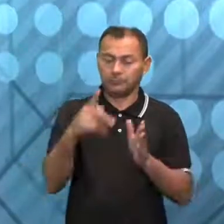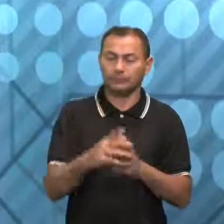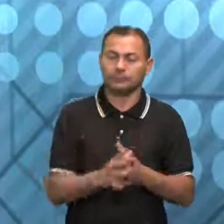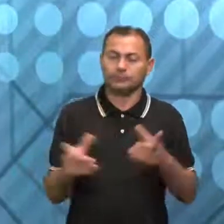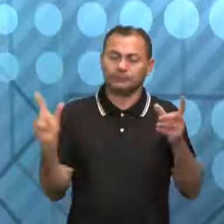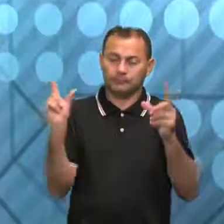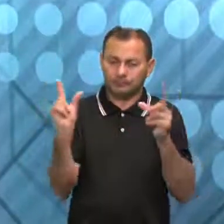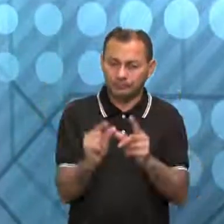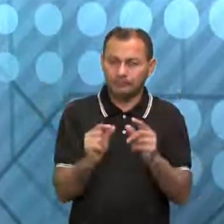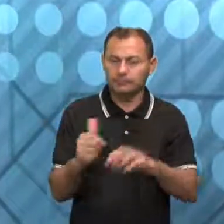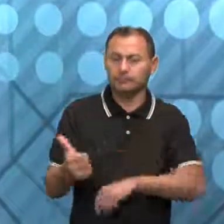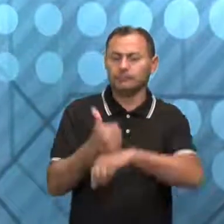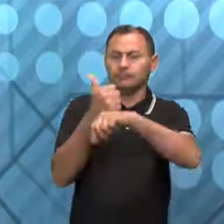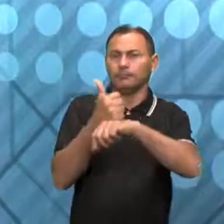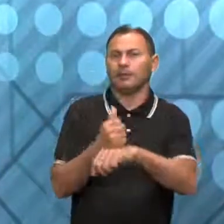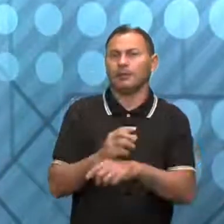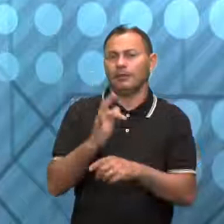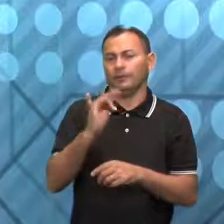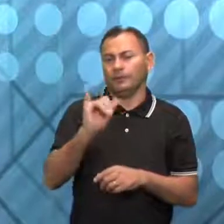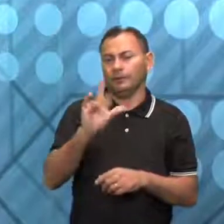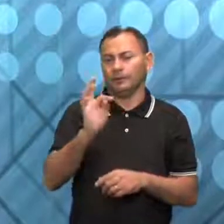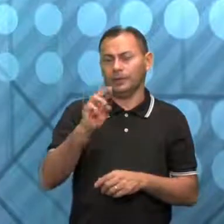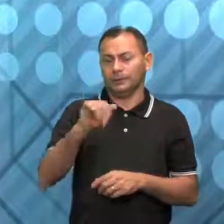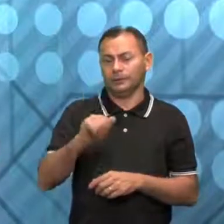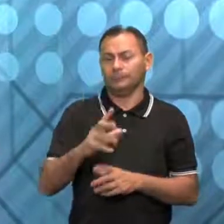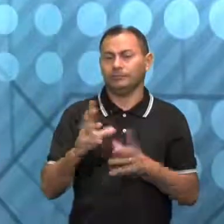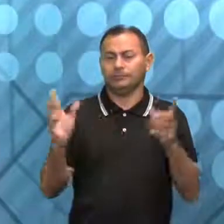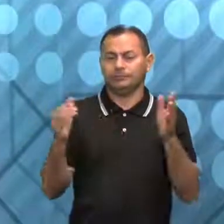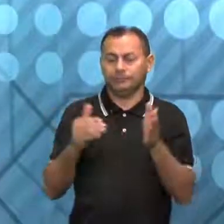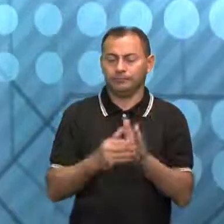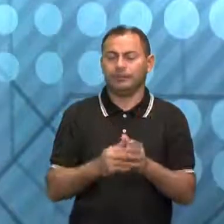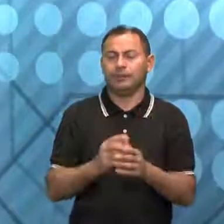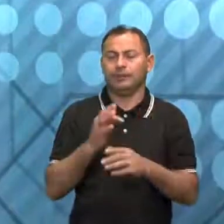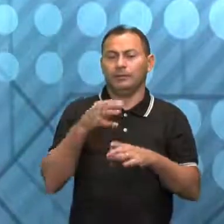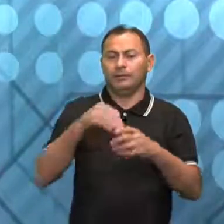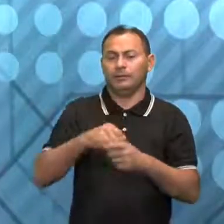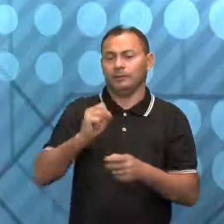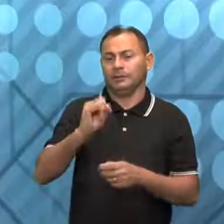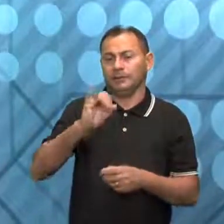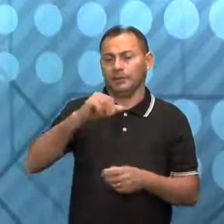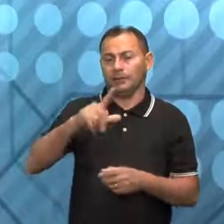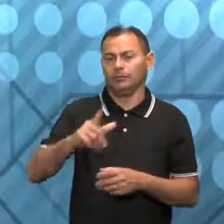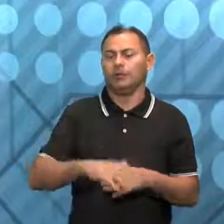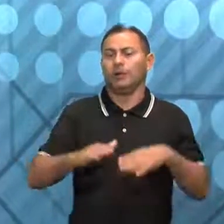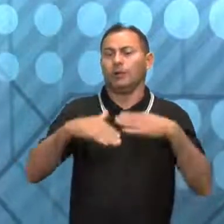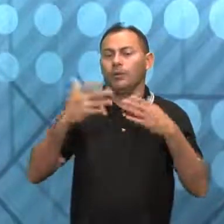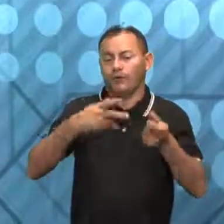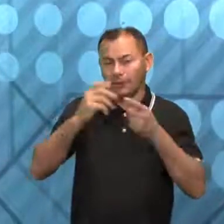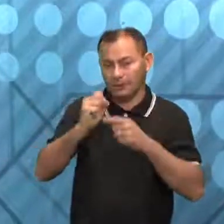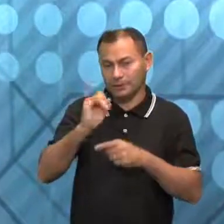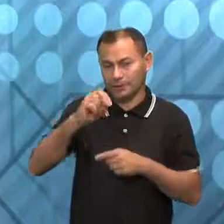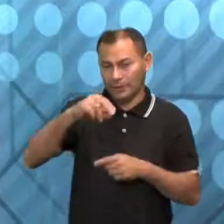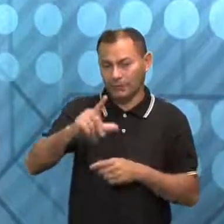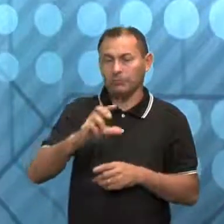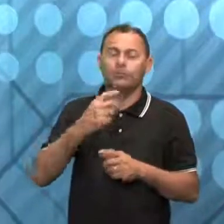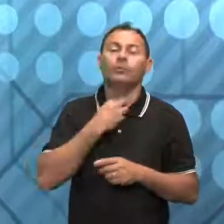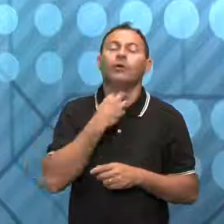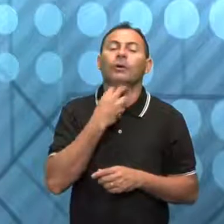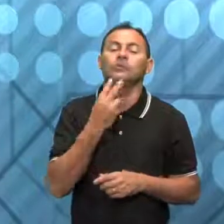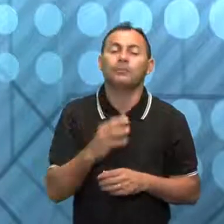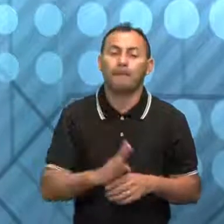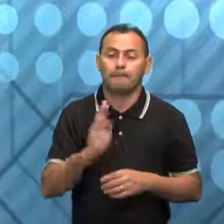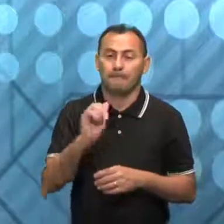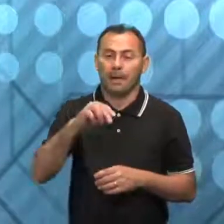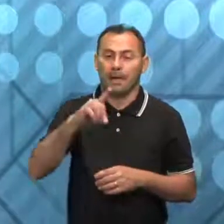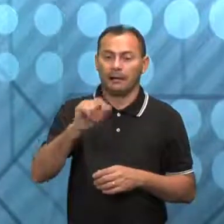já reduz, ela faz uma espécie de filtragem, ela limita a banda de frequência do sinal. Então, quando eu estou falando de sinal de voz, a banda do sinal